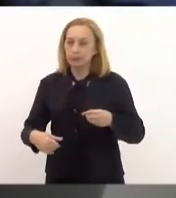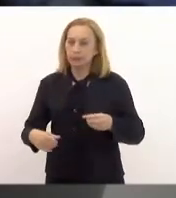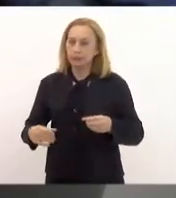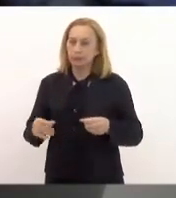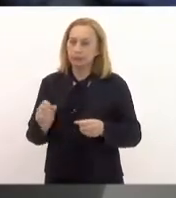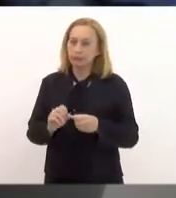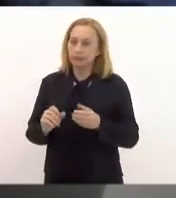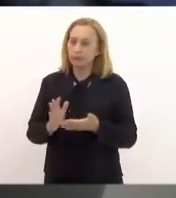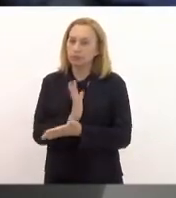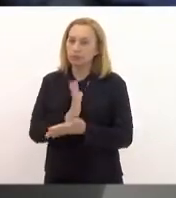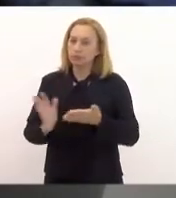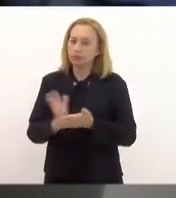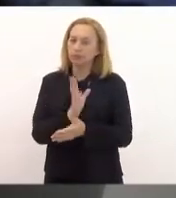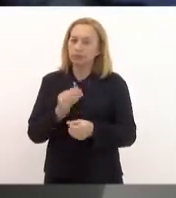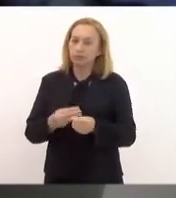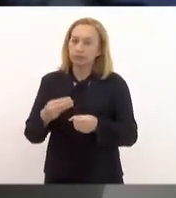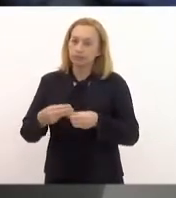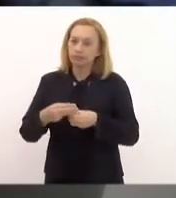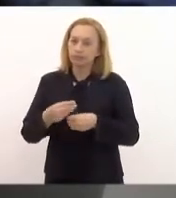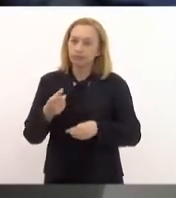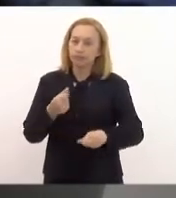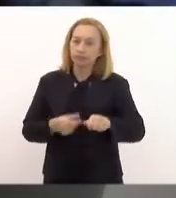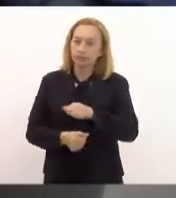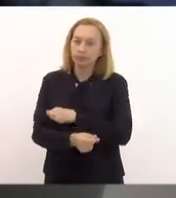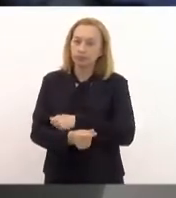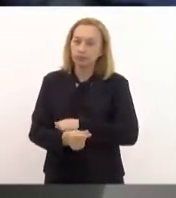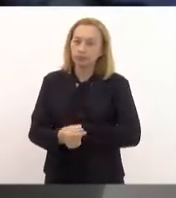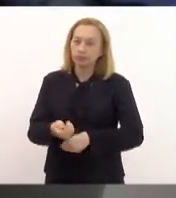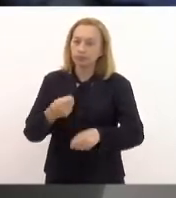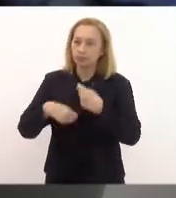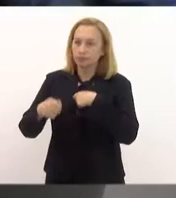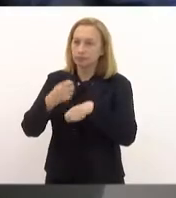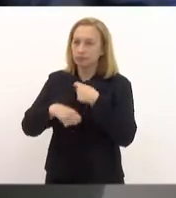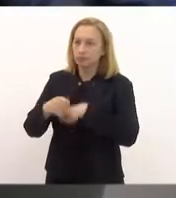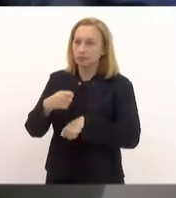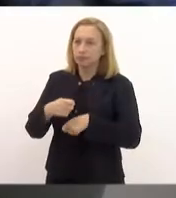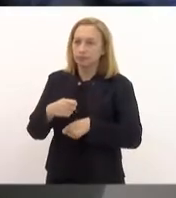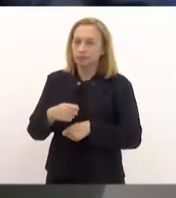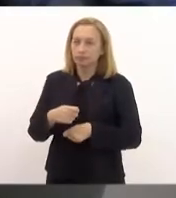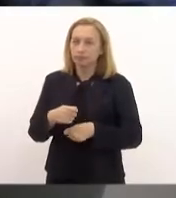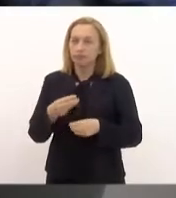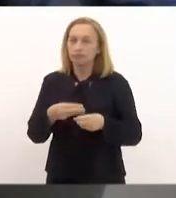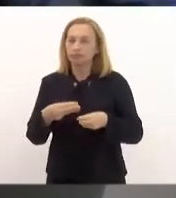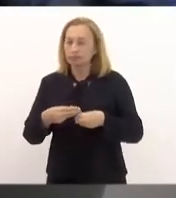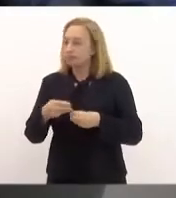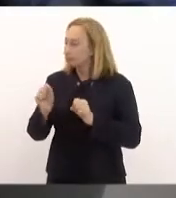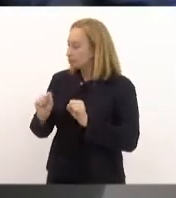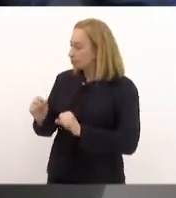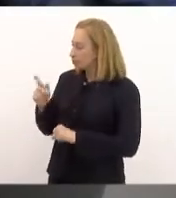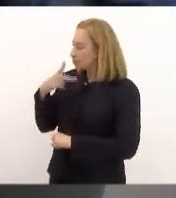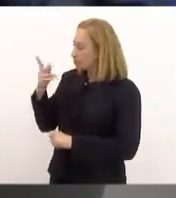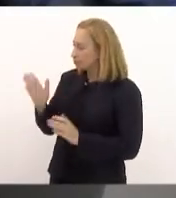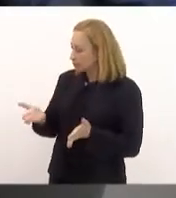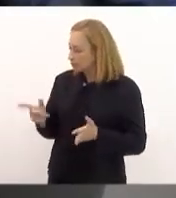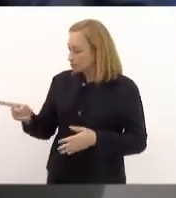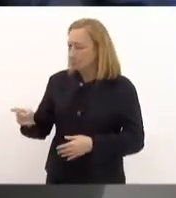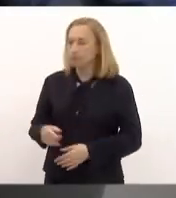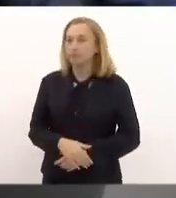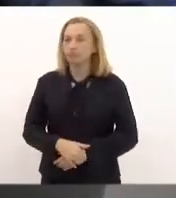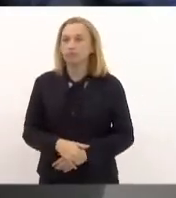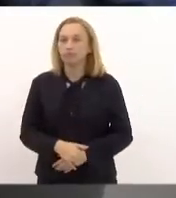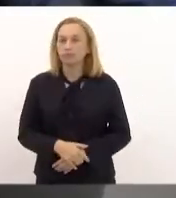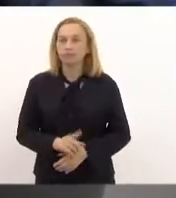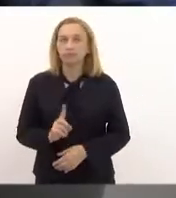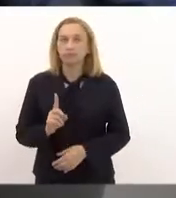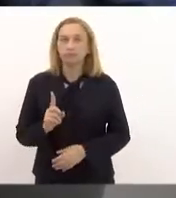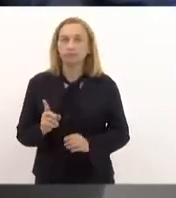um retorno de investimento que foi acertado e negociado com os municípios. Os municípios aqui podem atestar isso, né? Inclusive, não